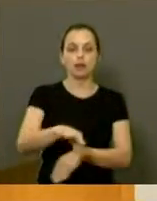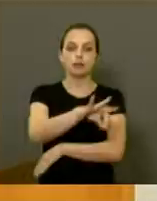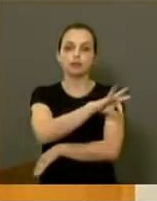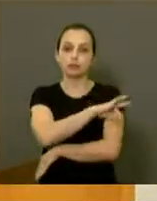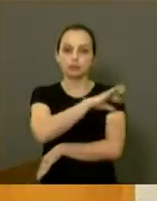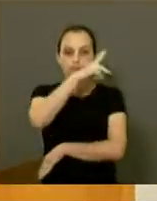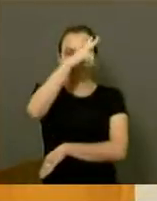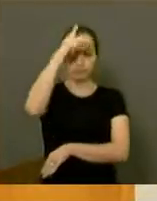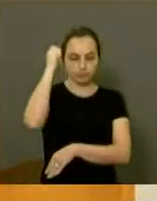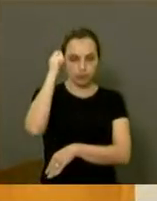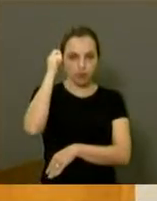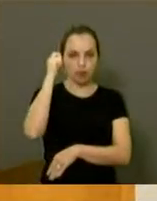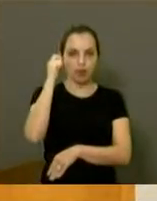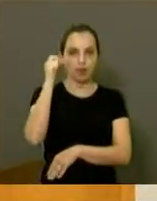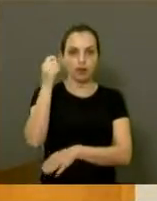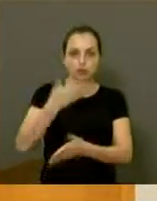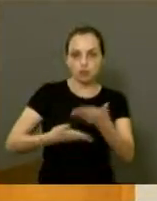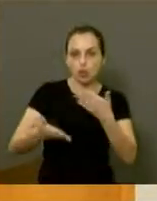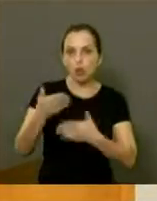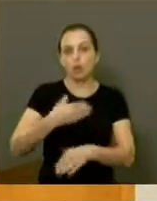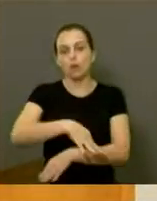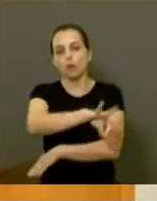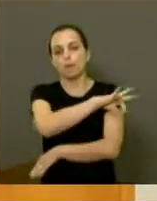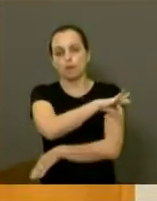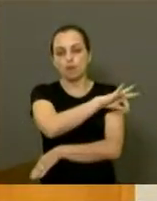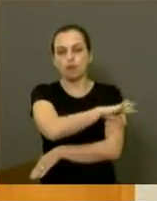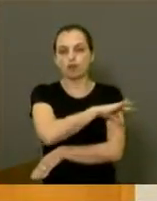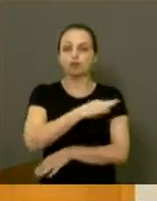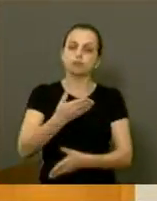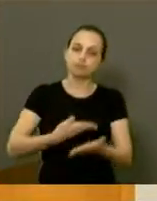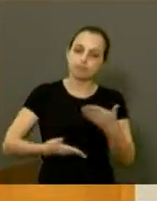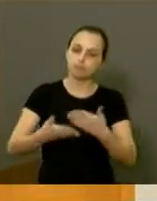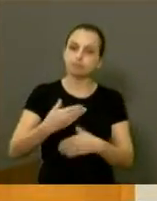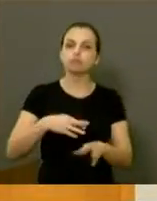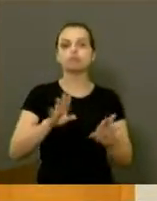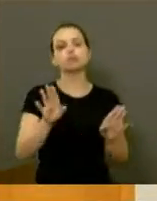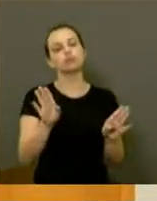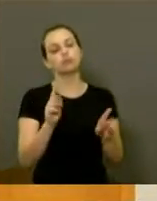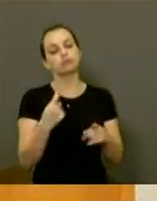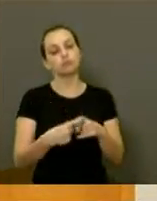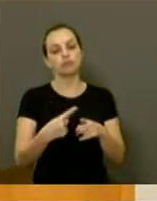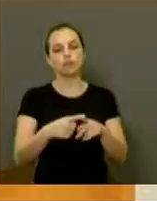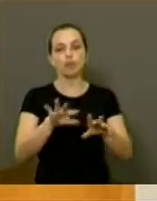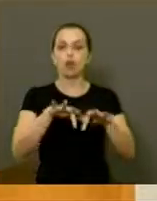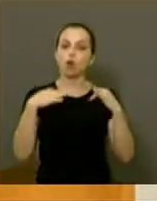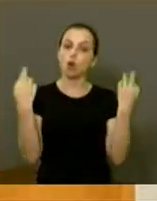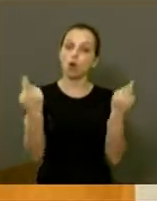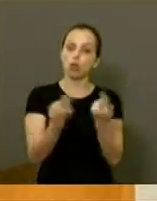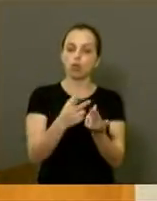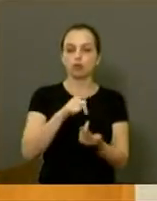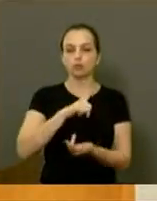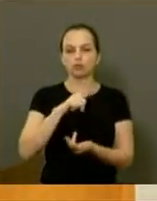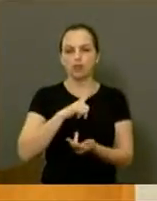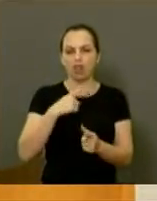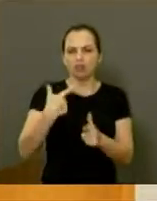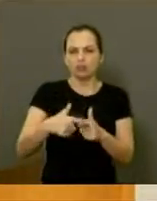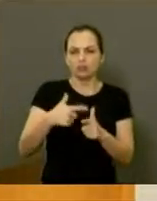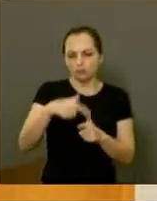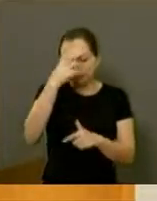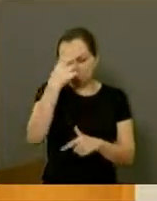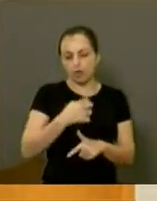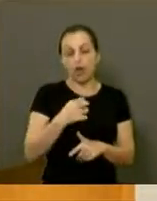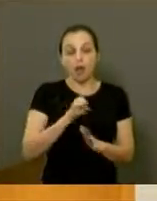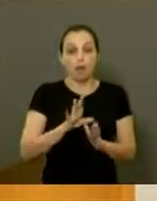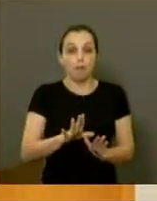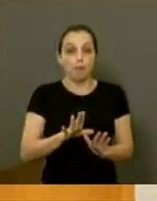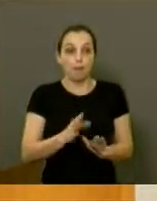Municipal, os órgãos envolvidos da Prefeitura Municipal. Porque a gente faz reunião, né, é um assunto sério, e, infelizmente, eles